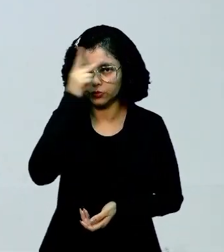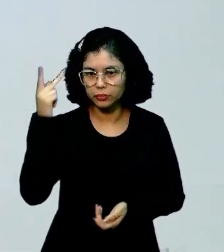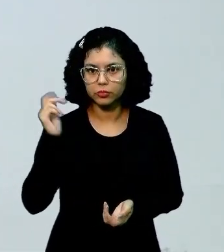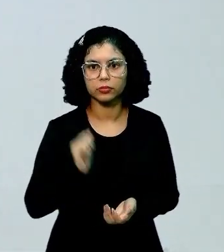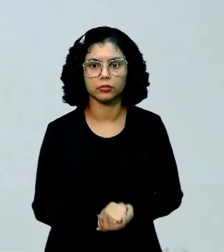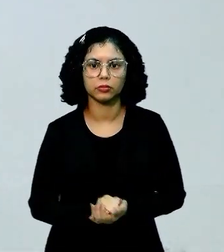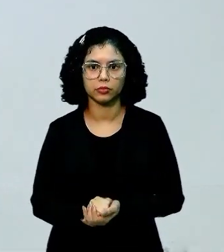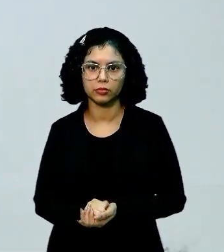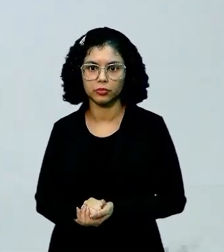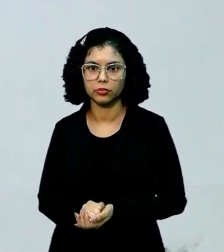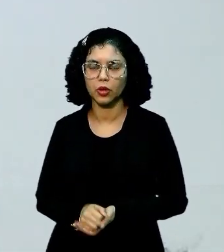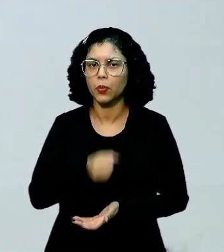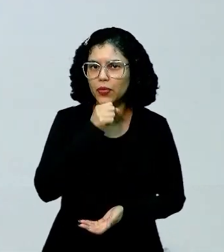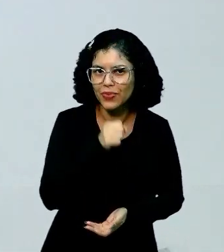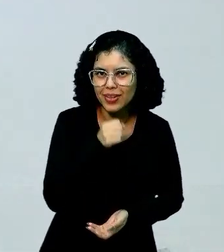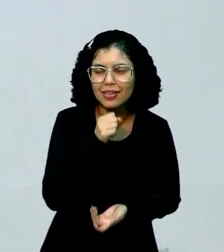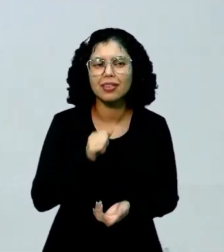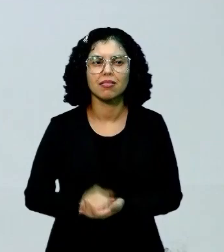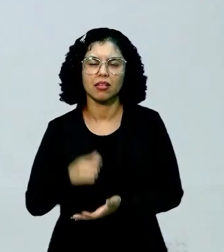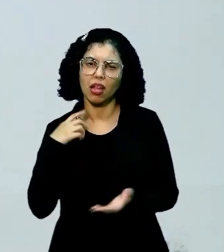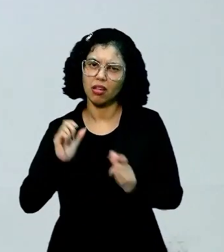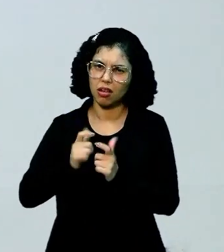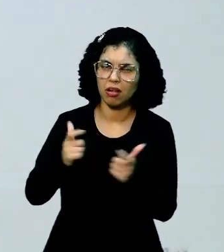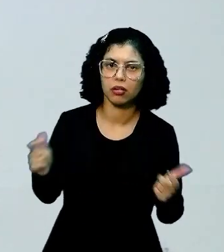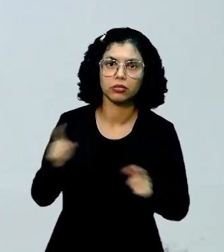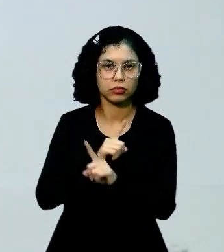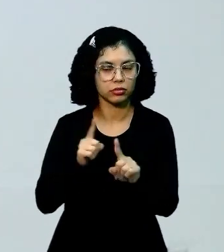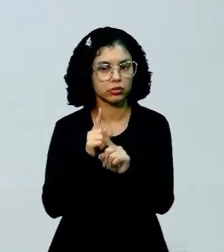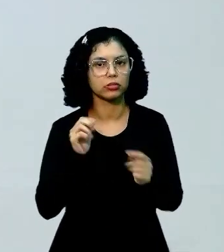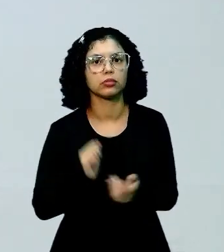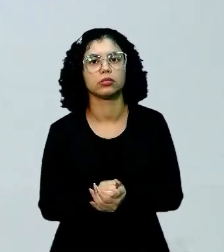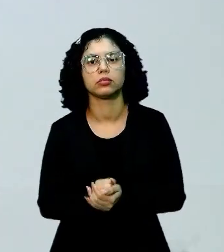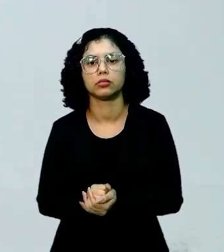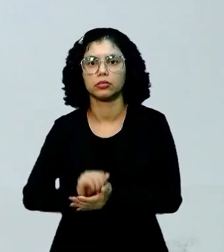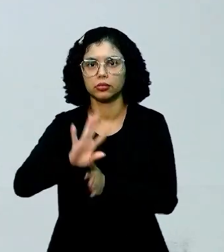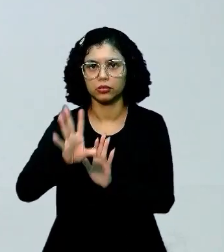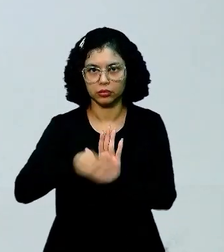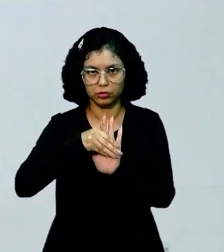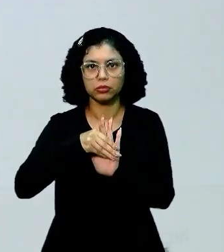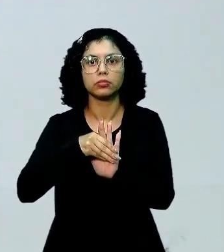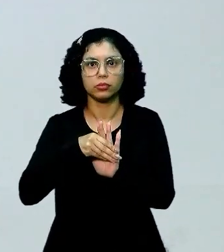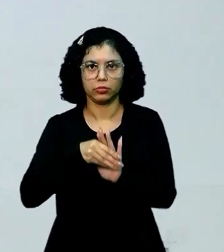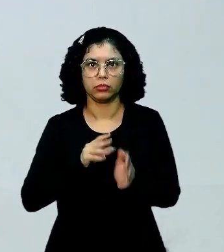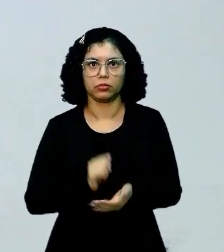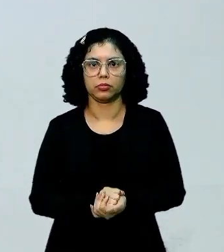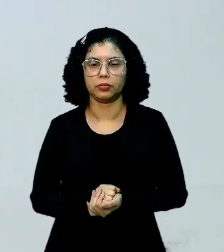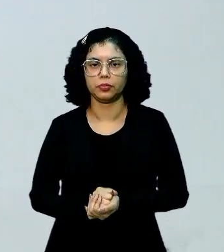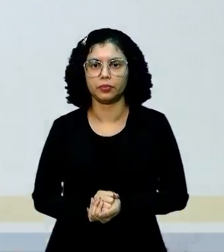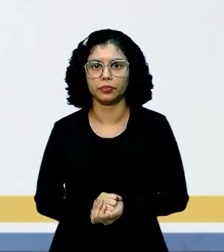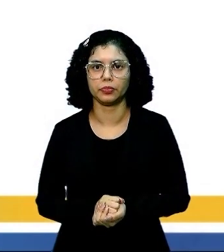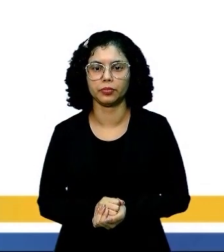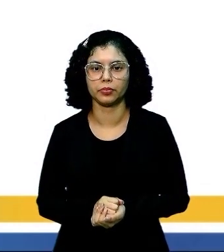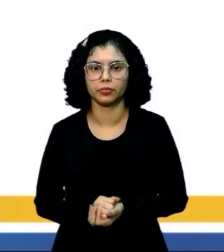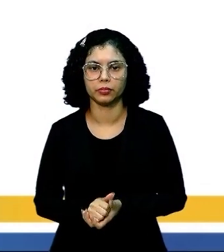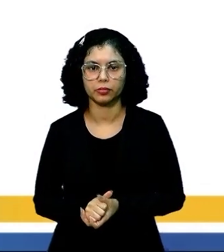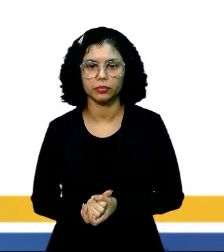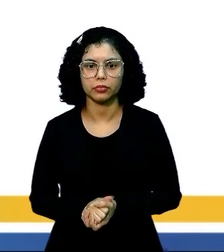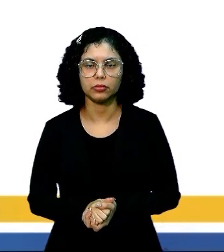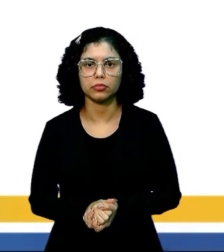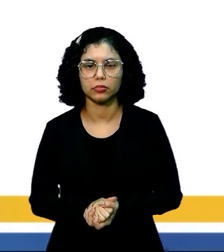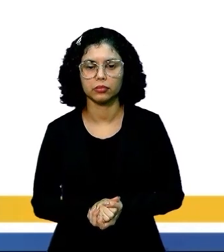ah, a pessoa é mais velha, ela tem uma bagagem maior. Não, é o tanto que você se aplica, né? O tanto que você lê, que você estuda, tá?